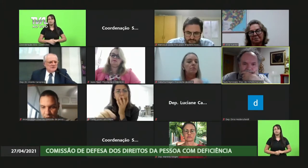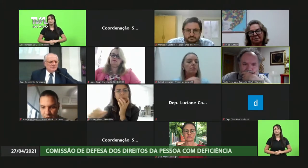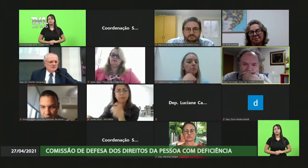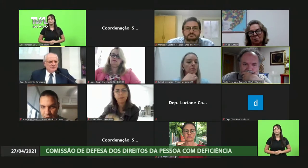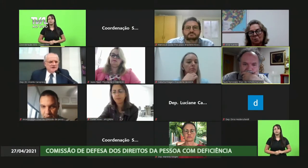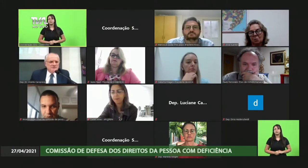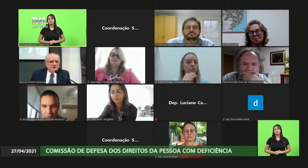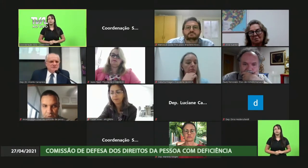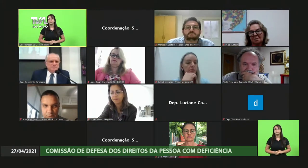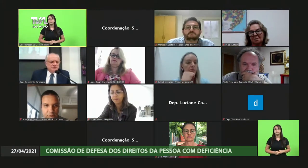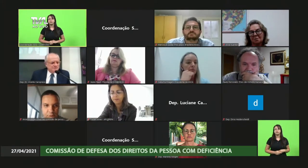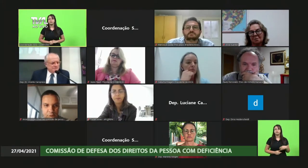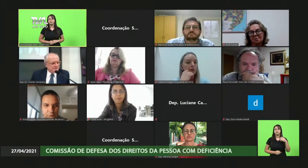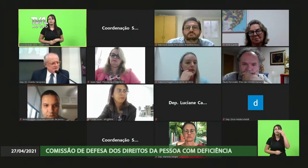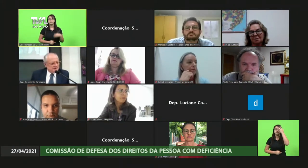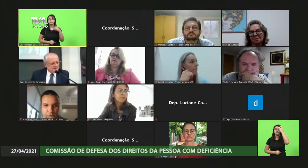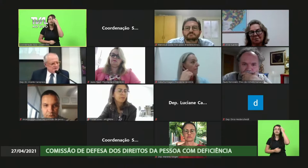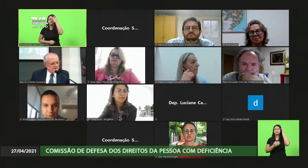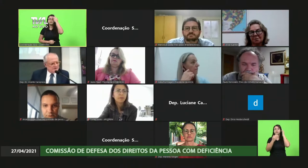Muito obrigado, Paulo.